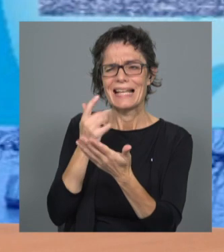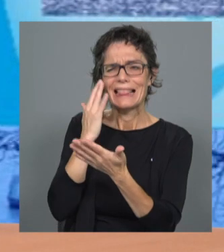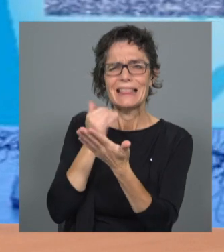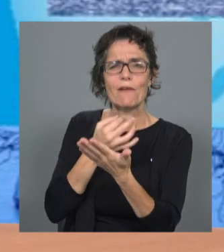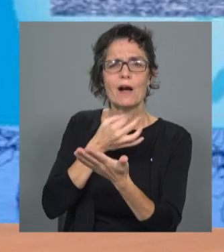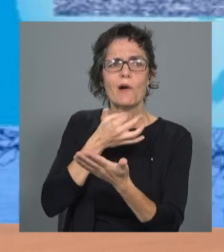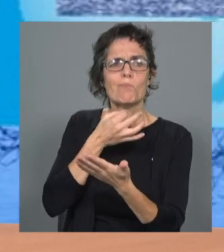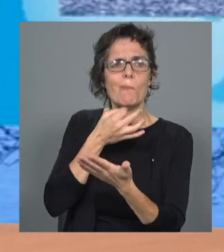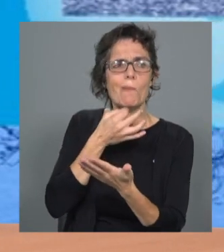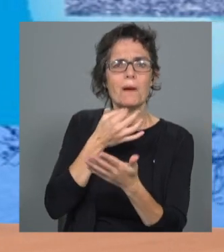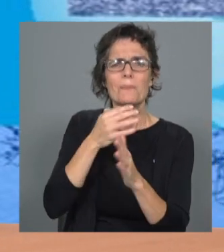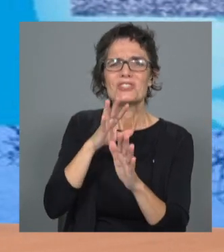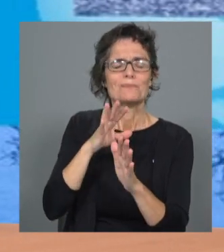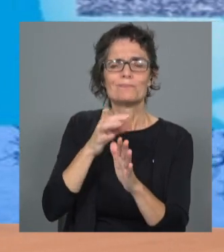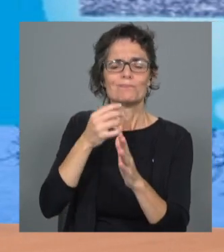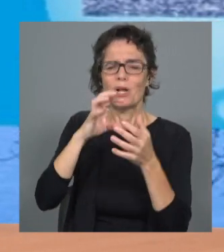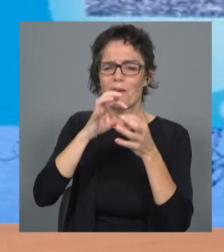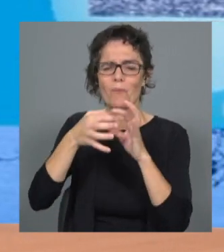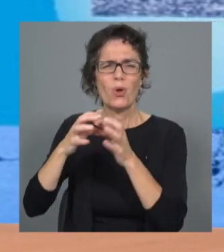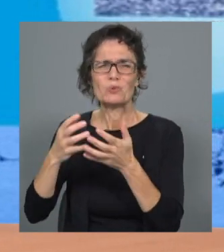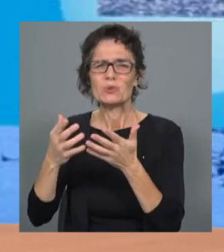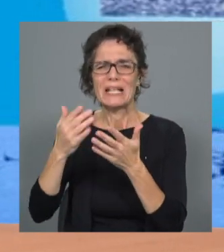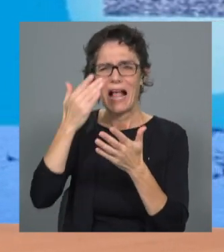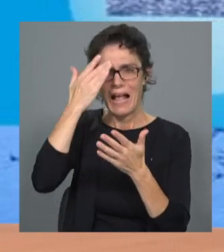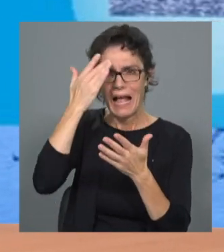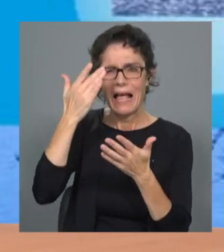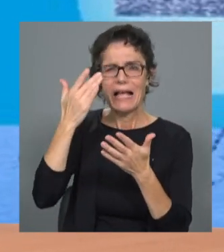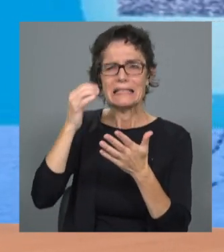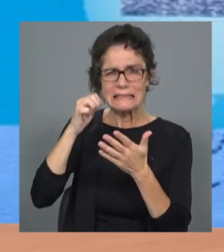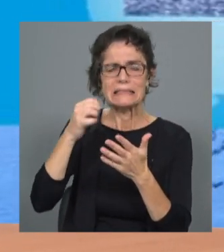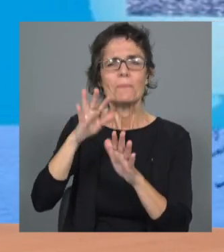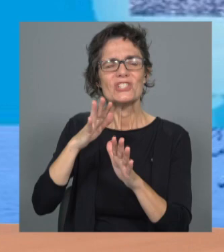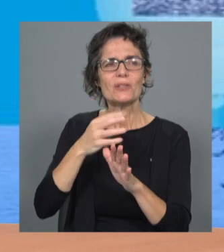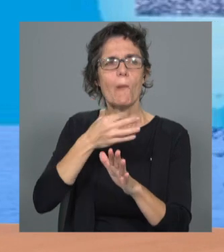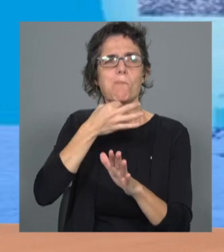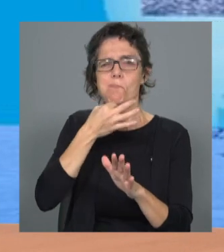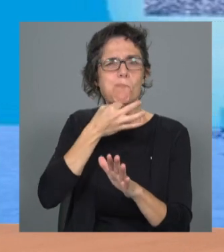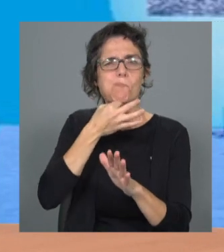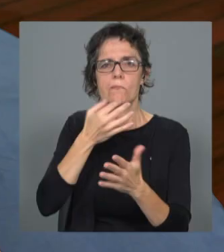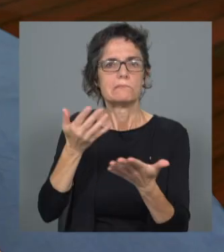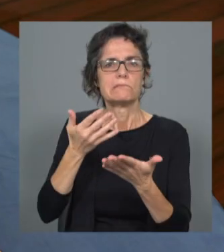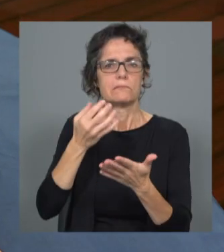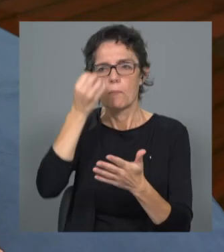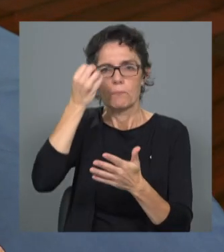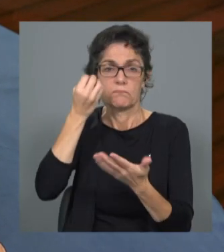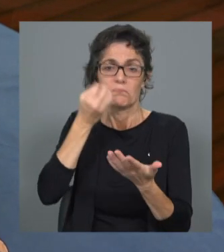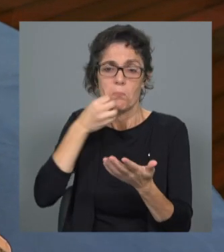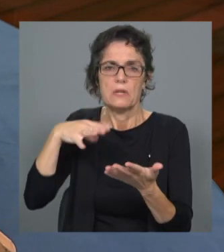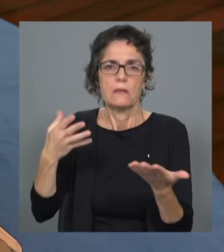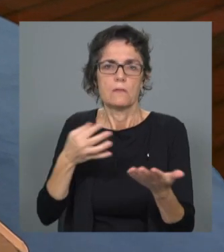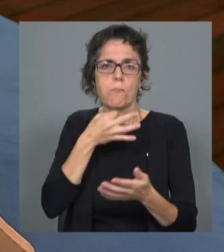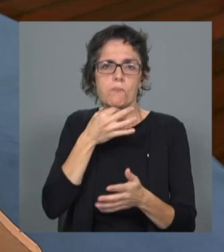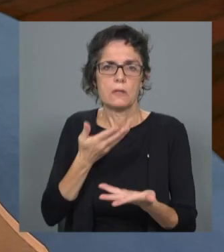tinha consciência das coisas, mas não conseguia verbalizar. Perdeu ali a parte da fala. Portanto, isso já este ano,